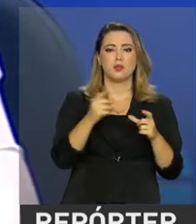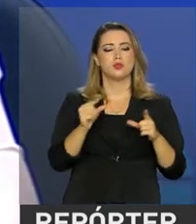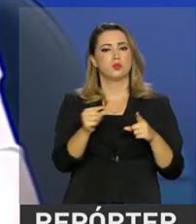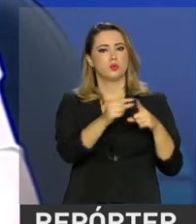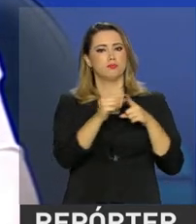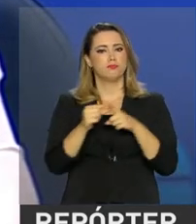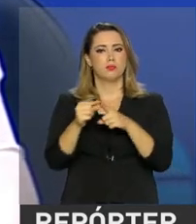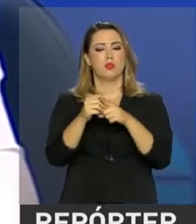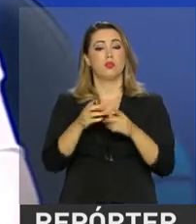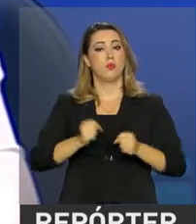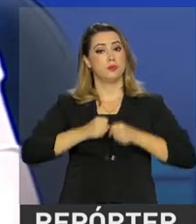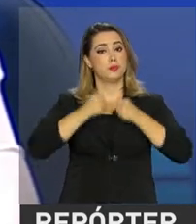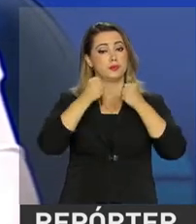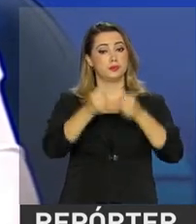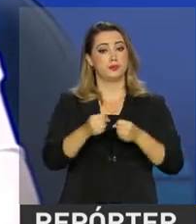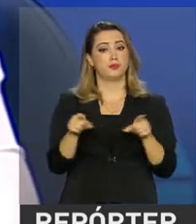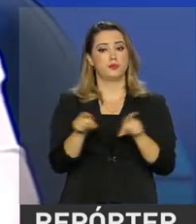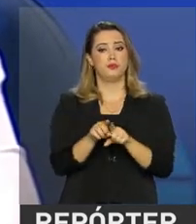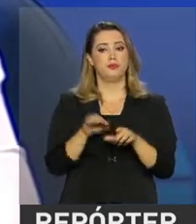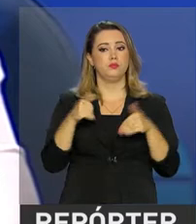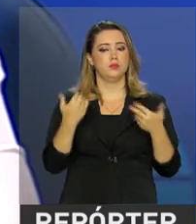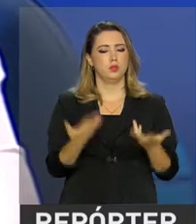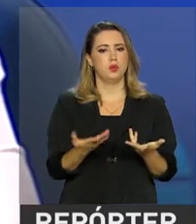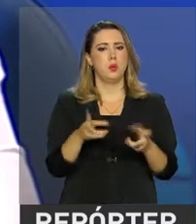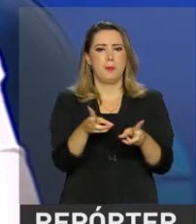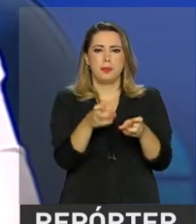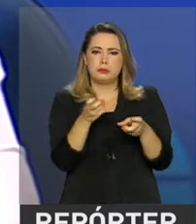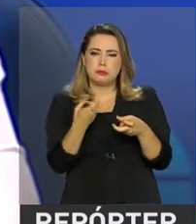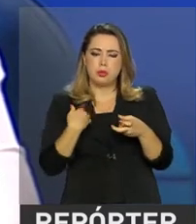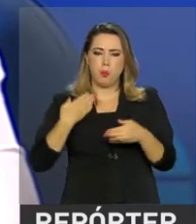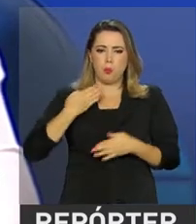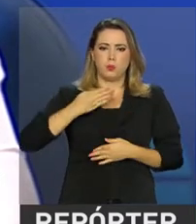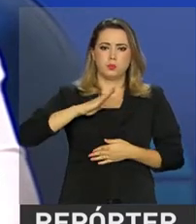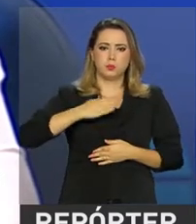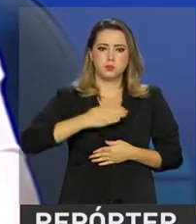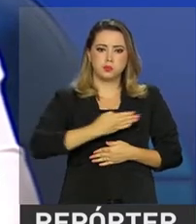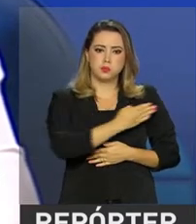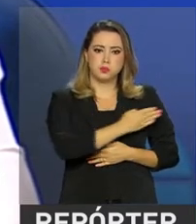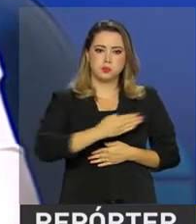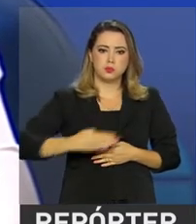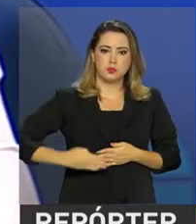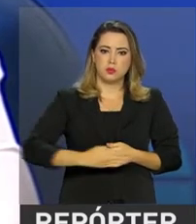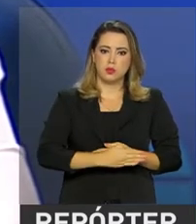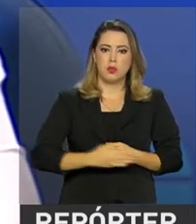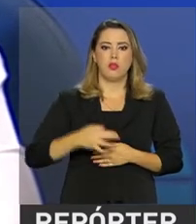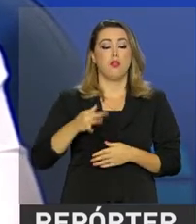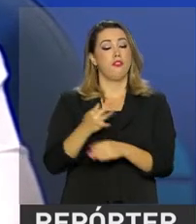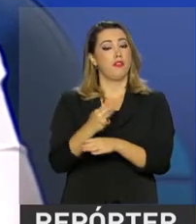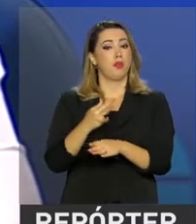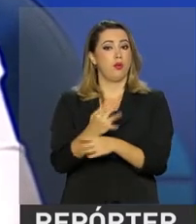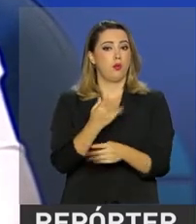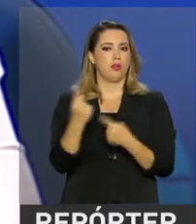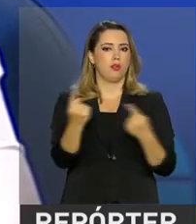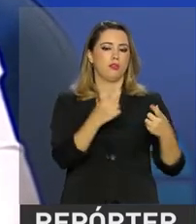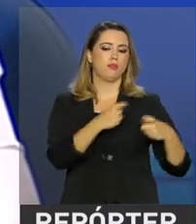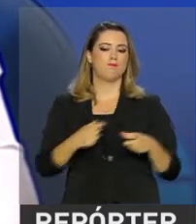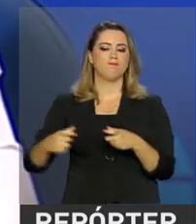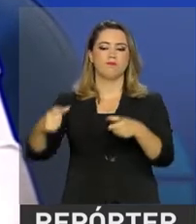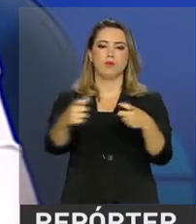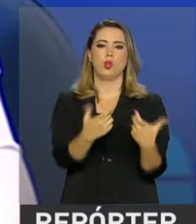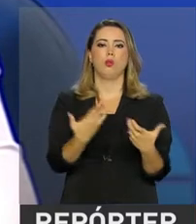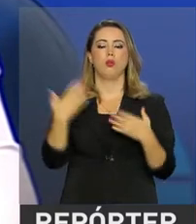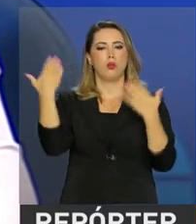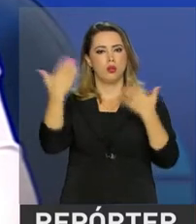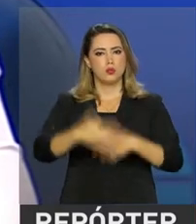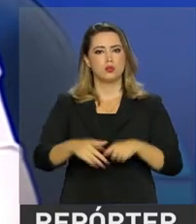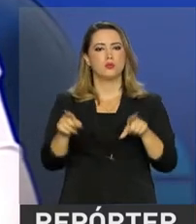o reforço com detectores de metal em cada local de aplicação de